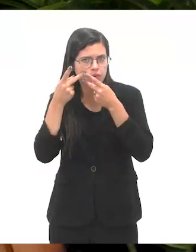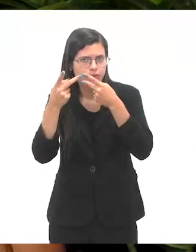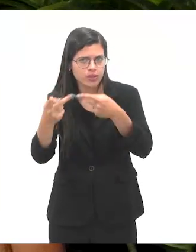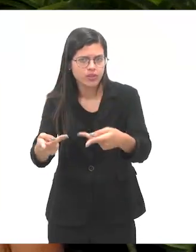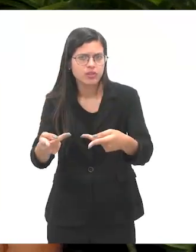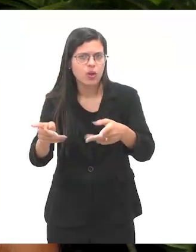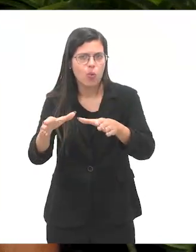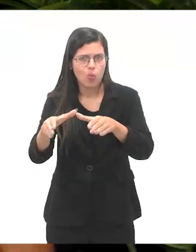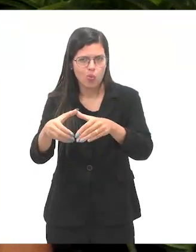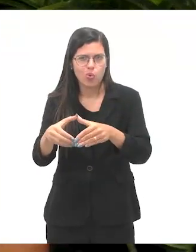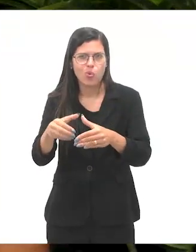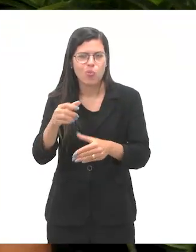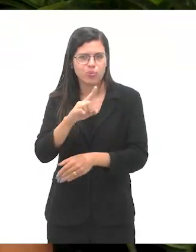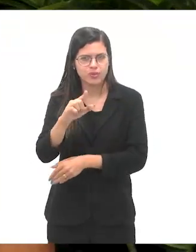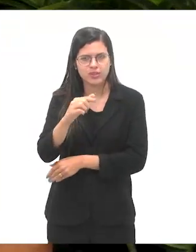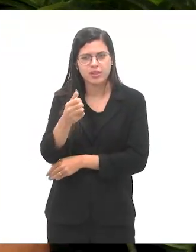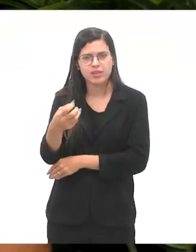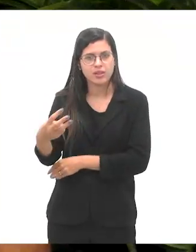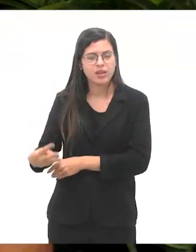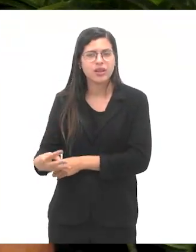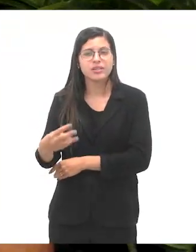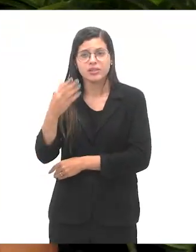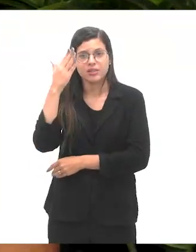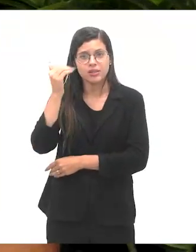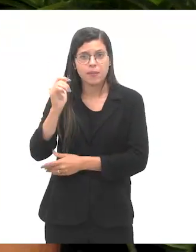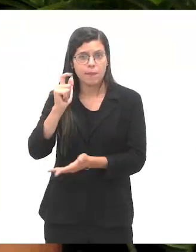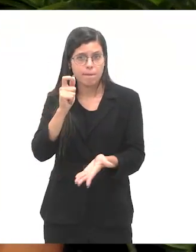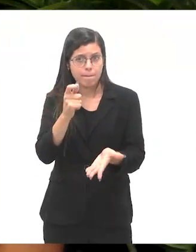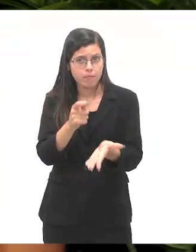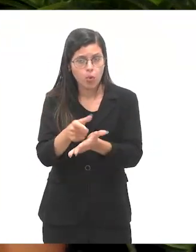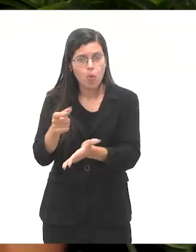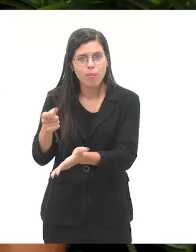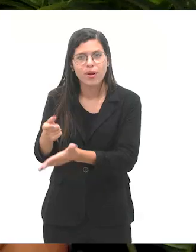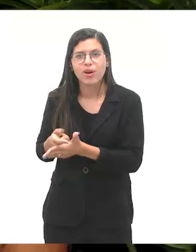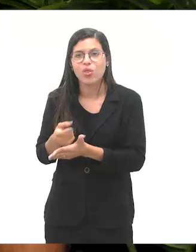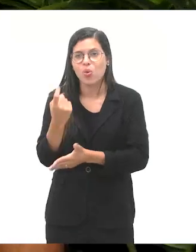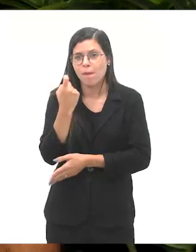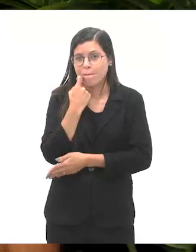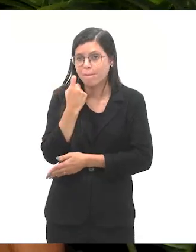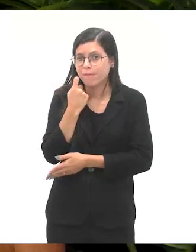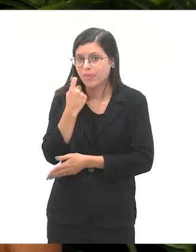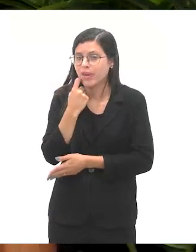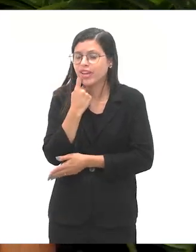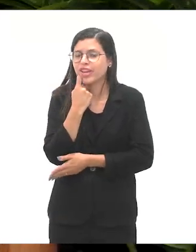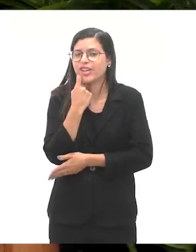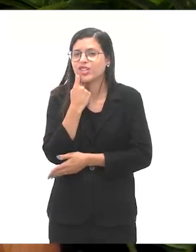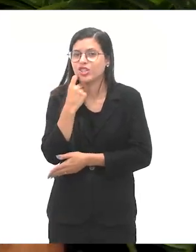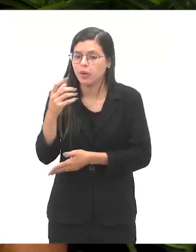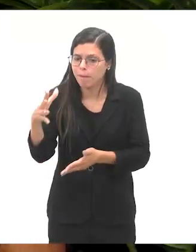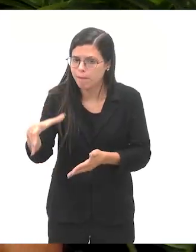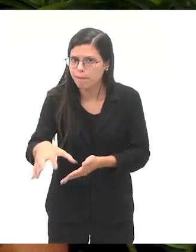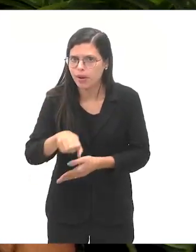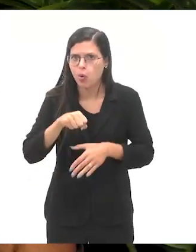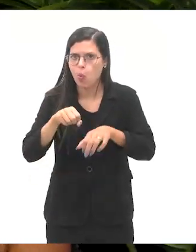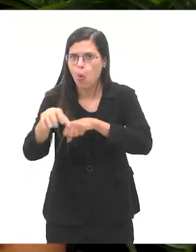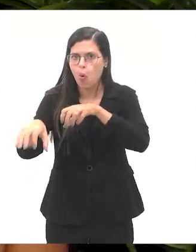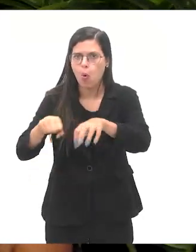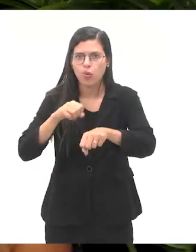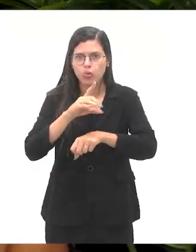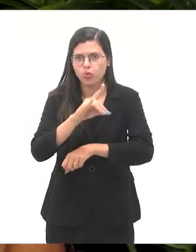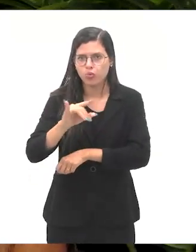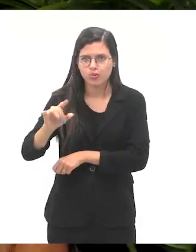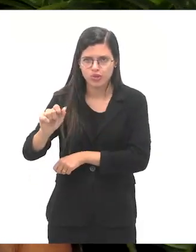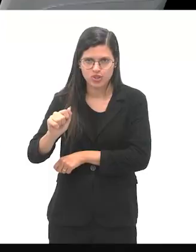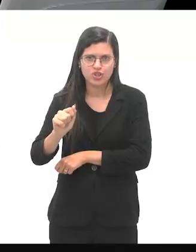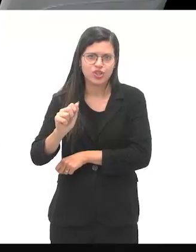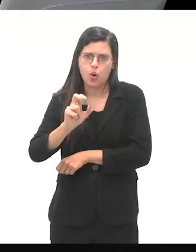quiser conhecer, saibam, né, que estão comprando pescados frescos ali, capturados no dia ou no